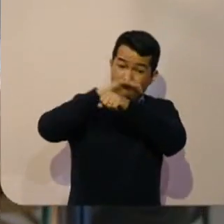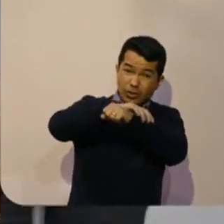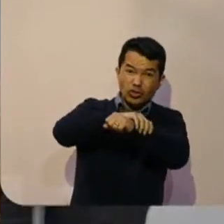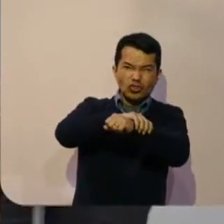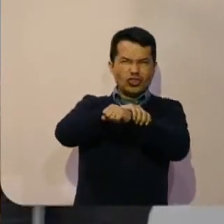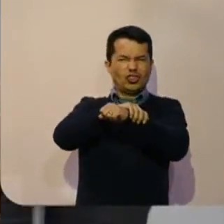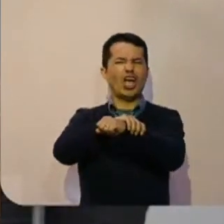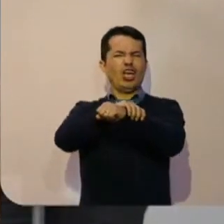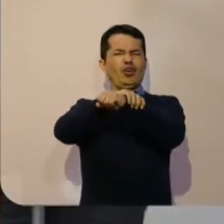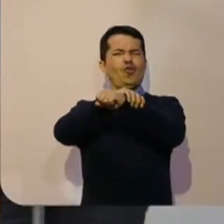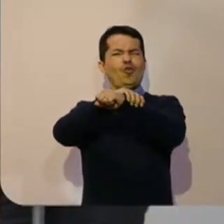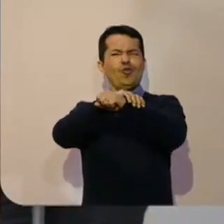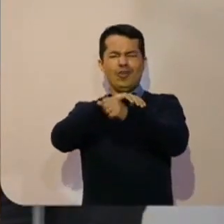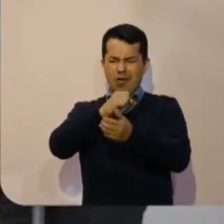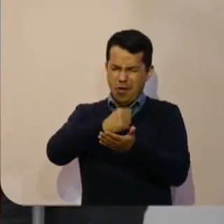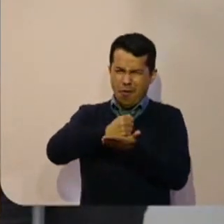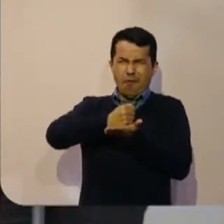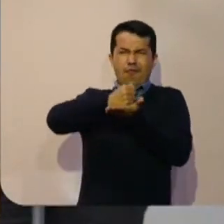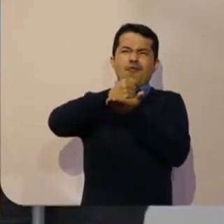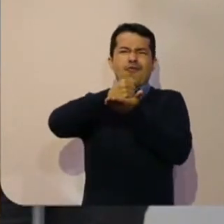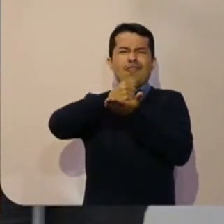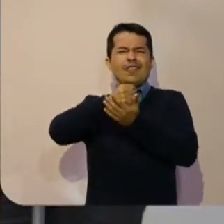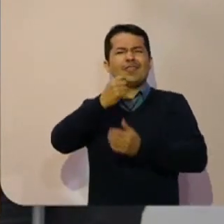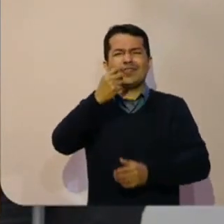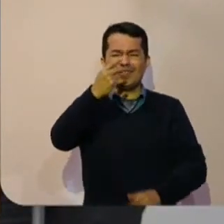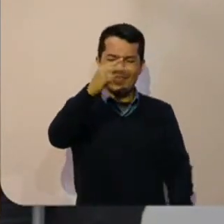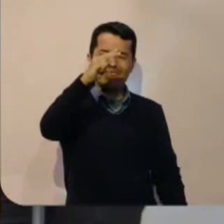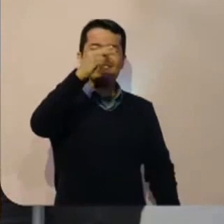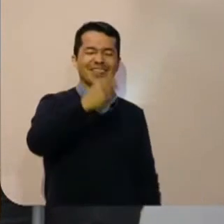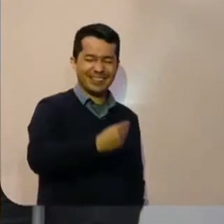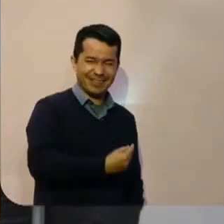ela te sustentará.